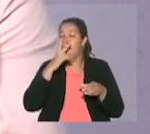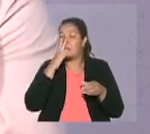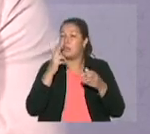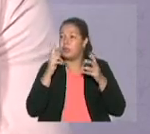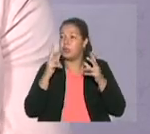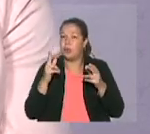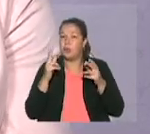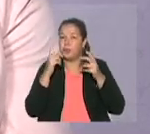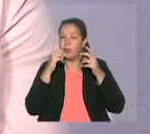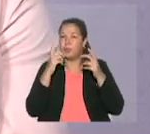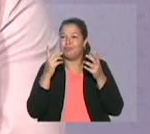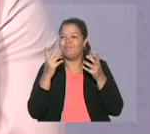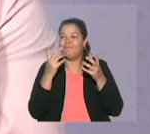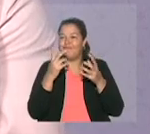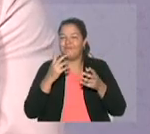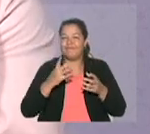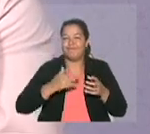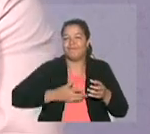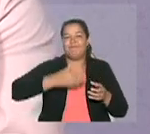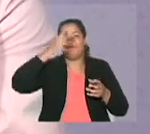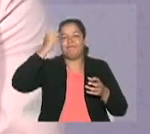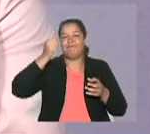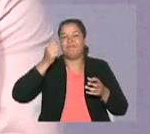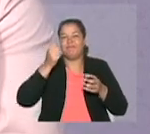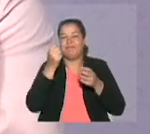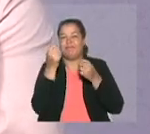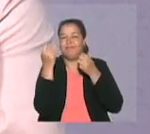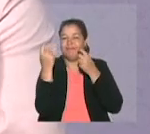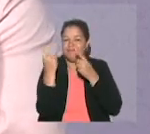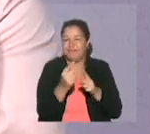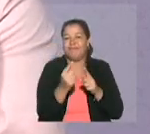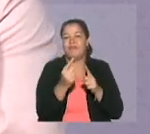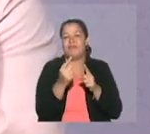até agressivamente, né,